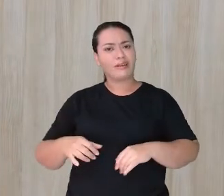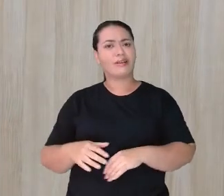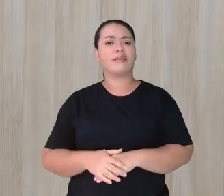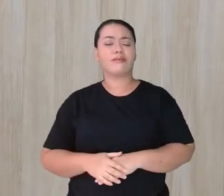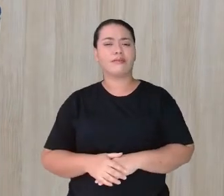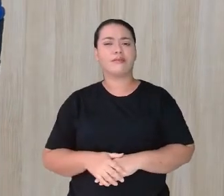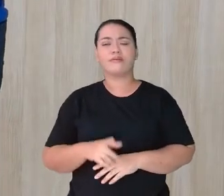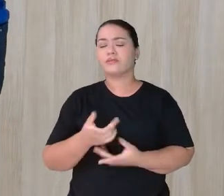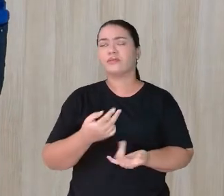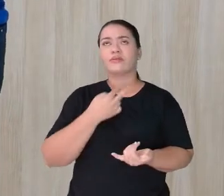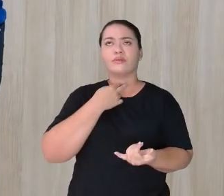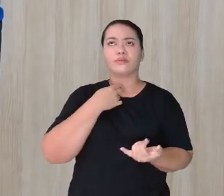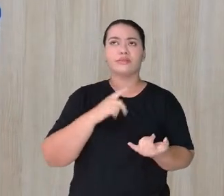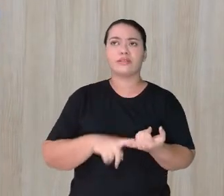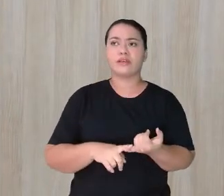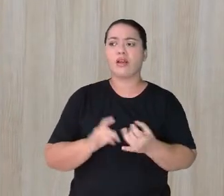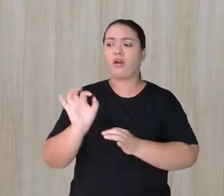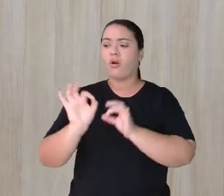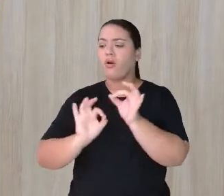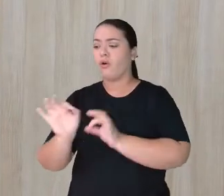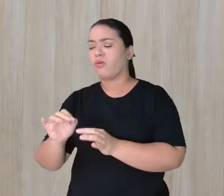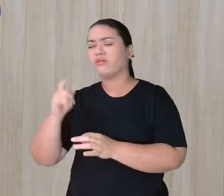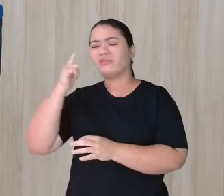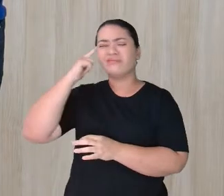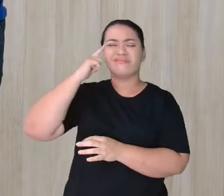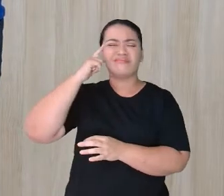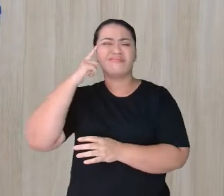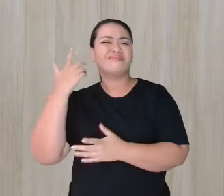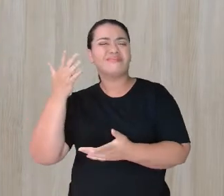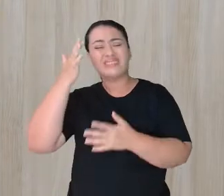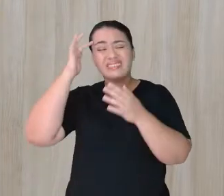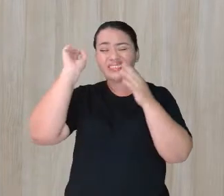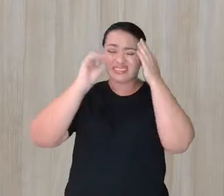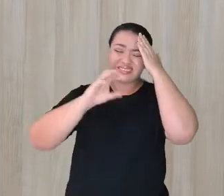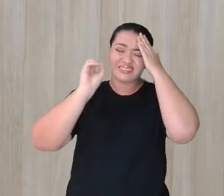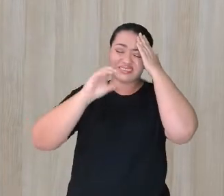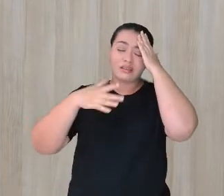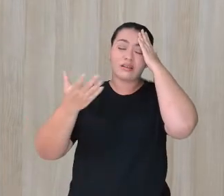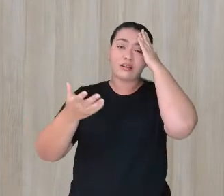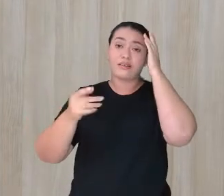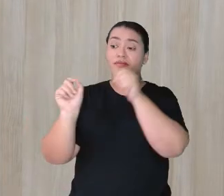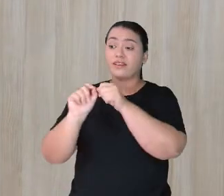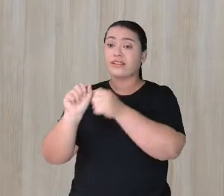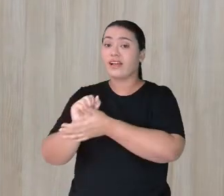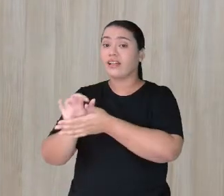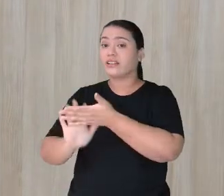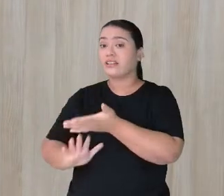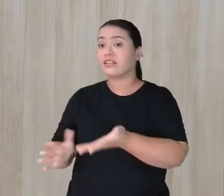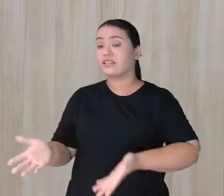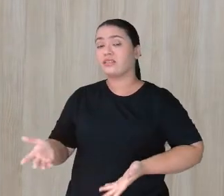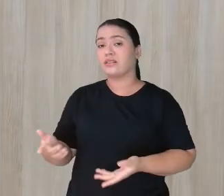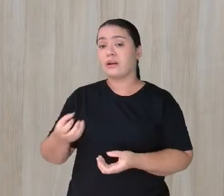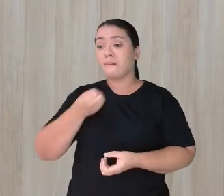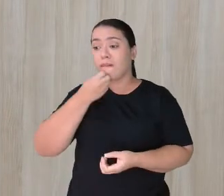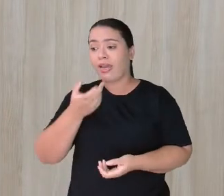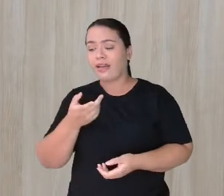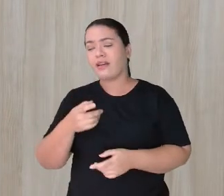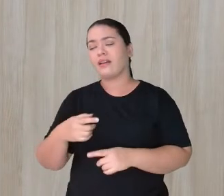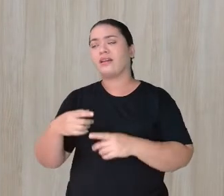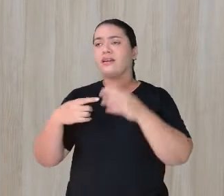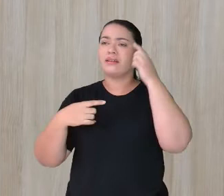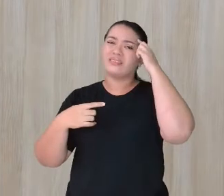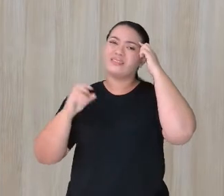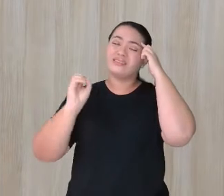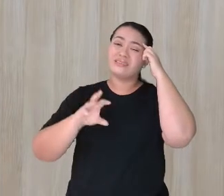não consegue mais organizar as suas ideias, você não consegue realizar as suas atividades tão bem quando você